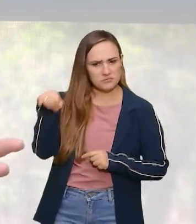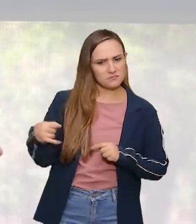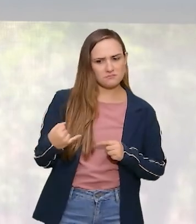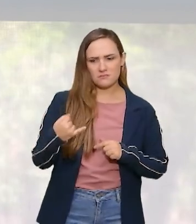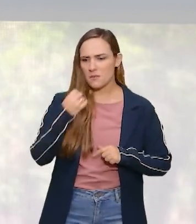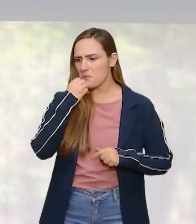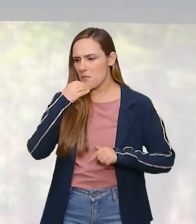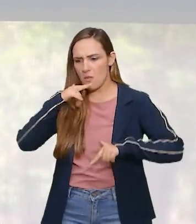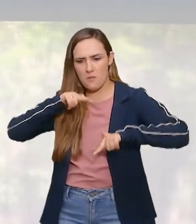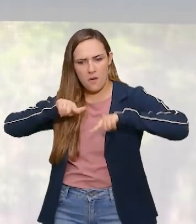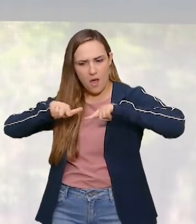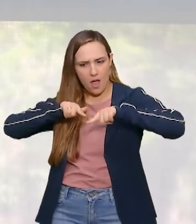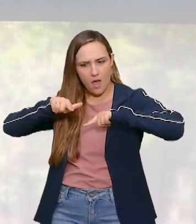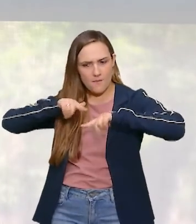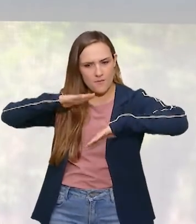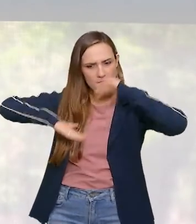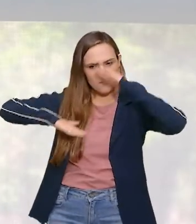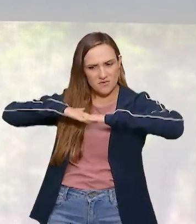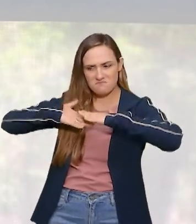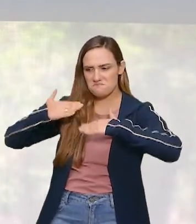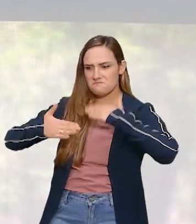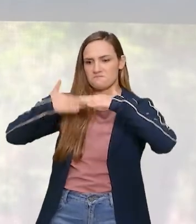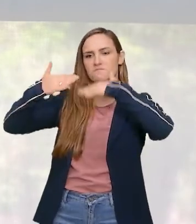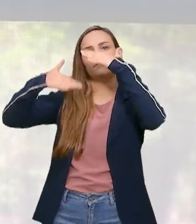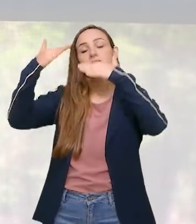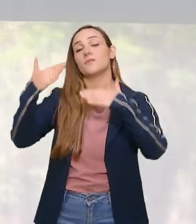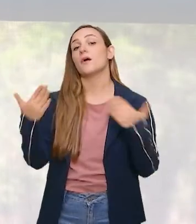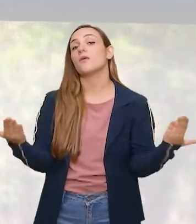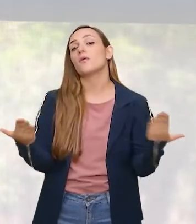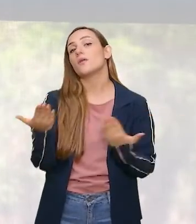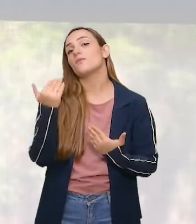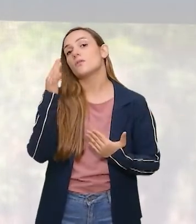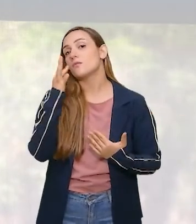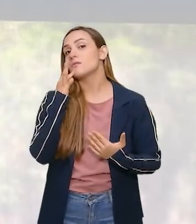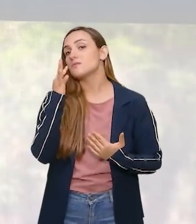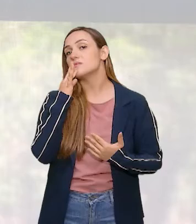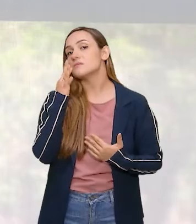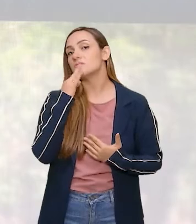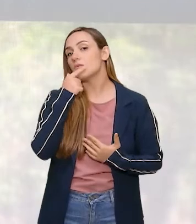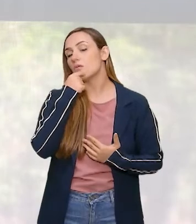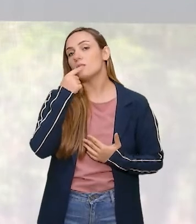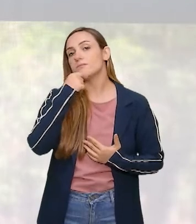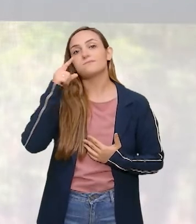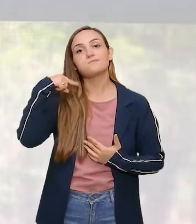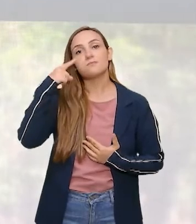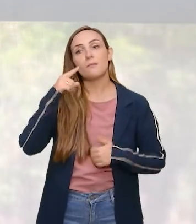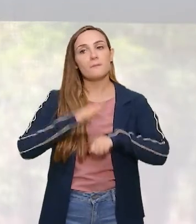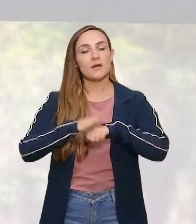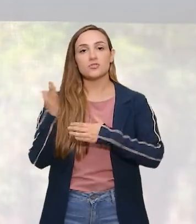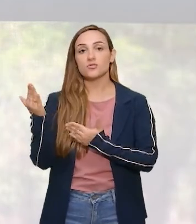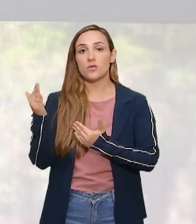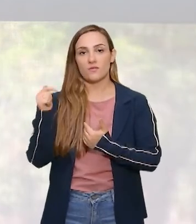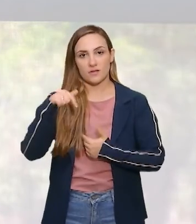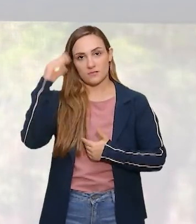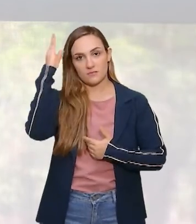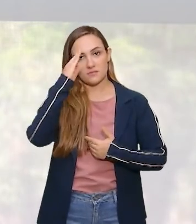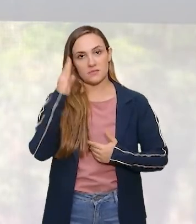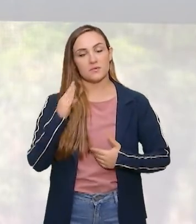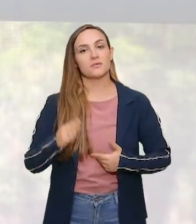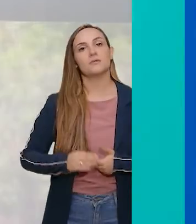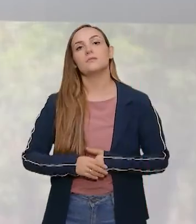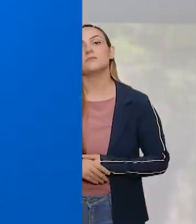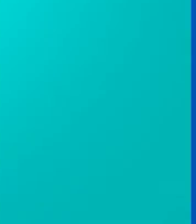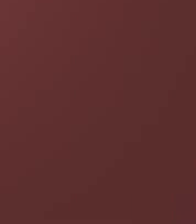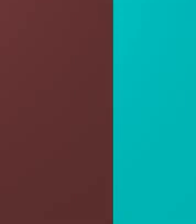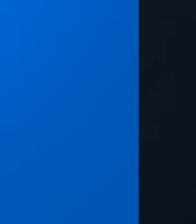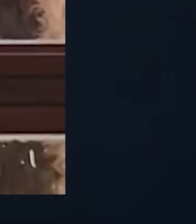leque de oportunidades para seguir uma brilhante carreira profissional. Conheça a história do advogado mais novo do